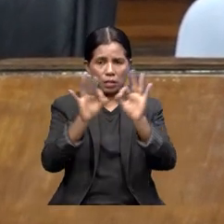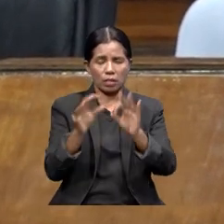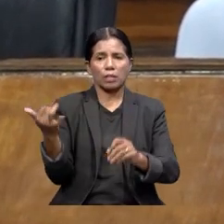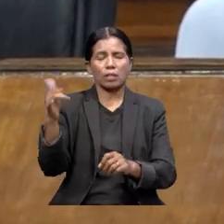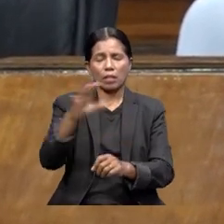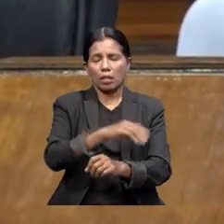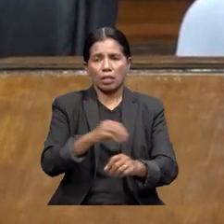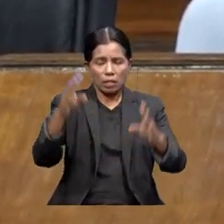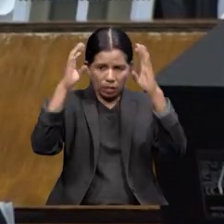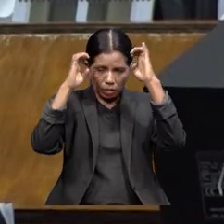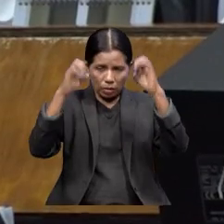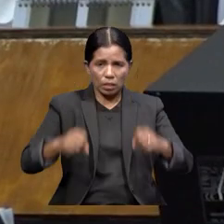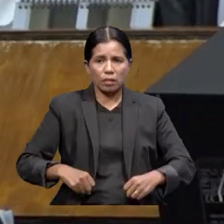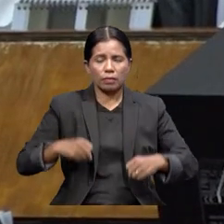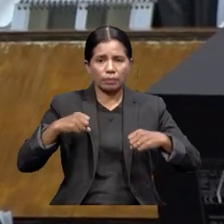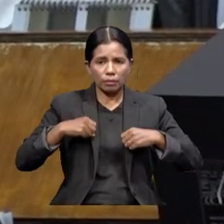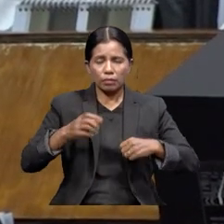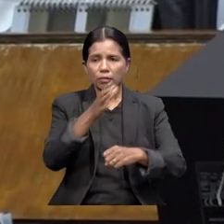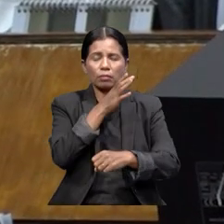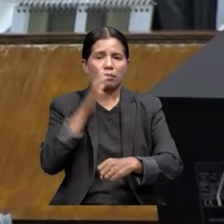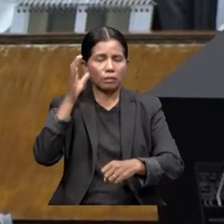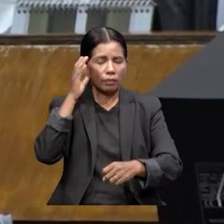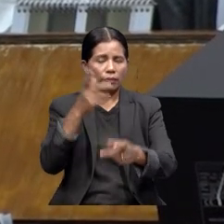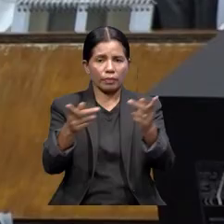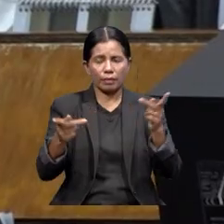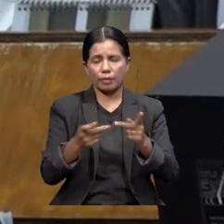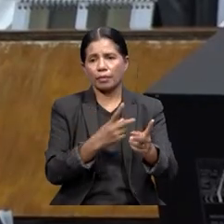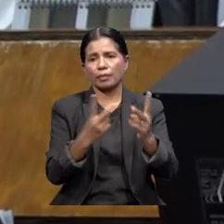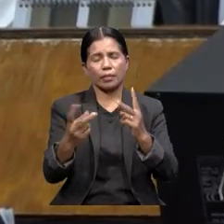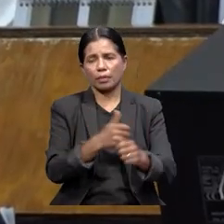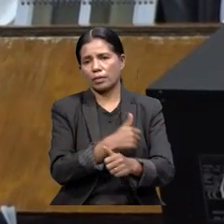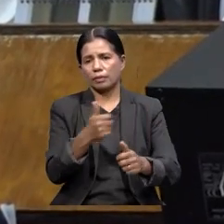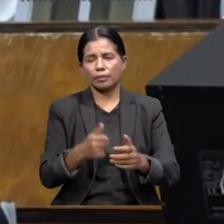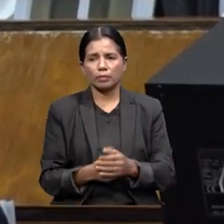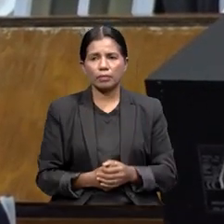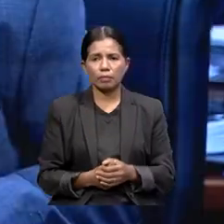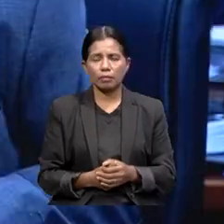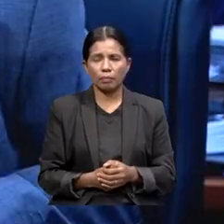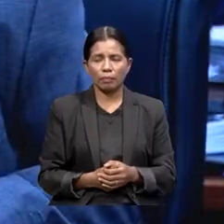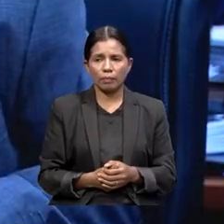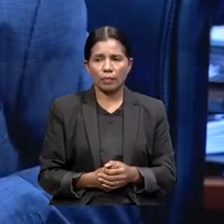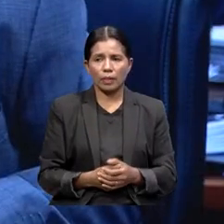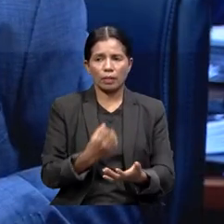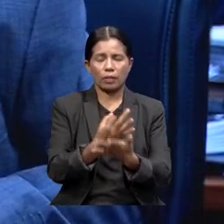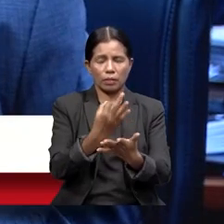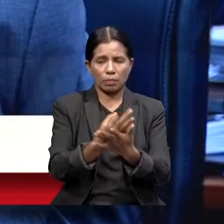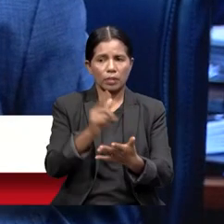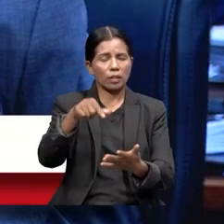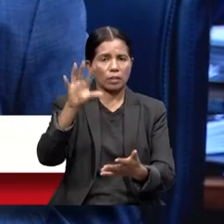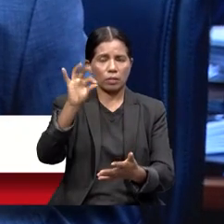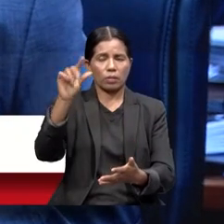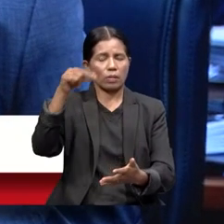Sira anisang educação, saúde, agricultura, turismo no Selutan. Orçamento nebe nono governo apresenta